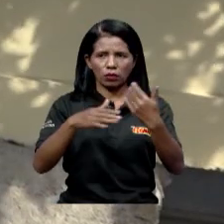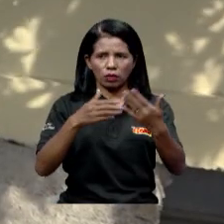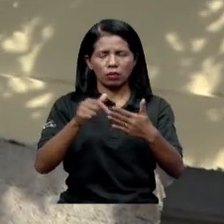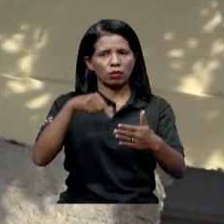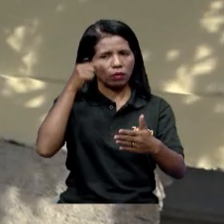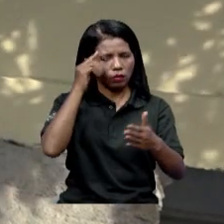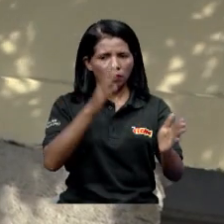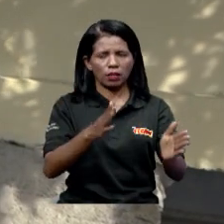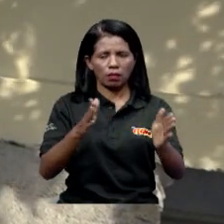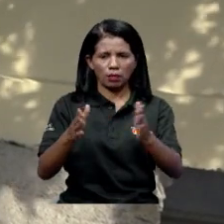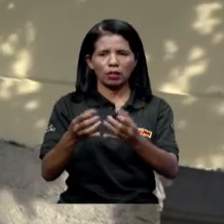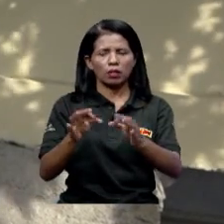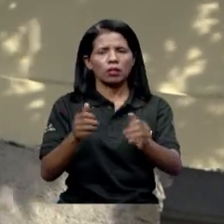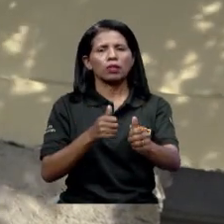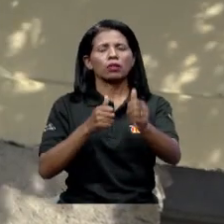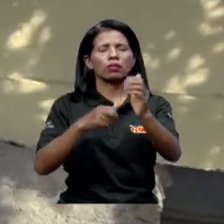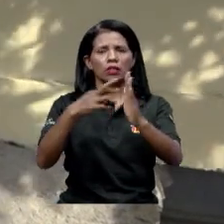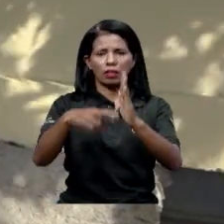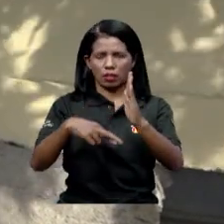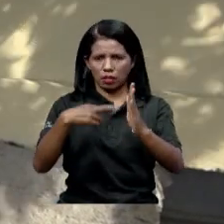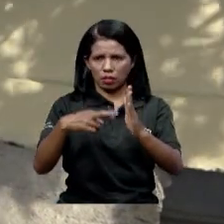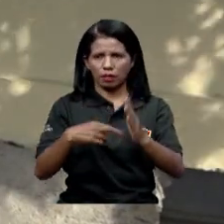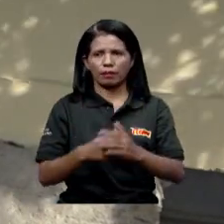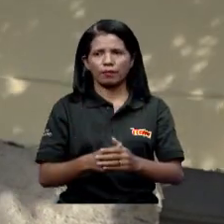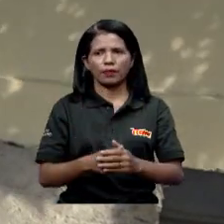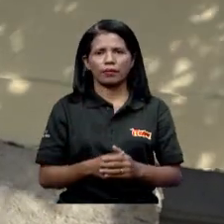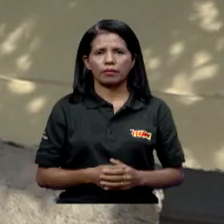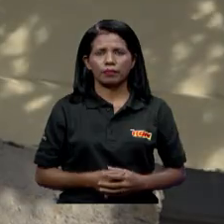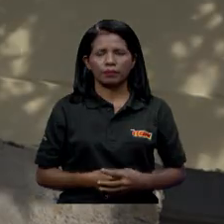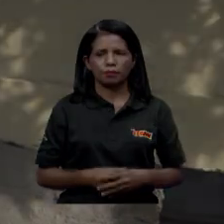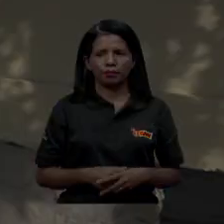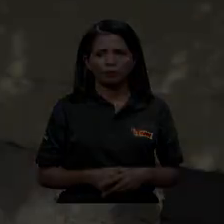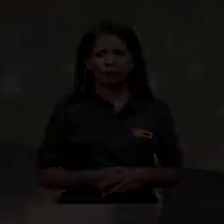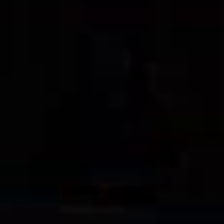governo prepara ona tuir ne regulamento. Equipa cobertura, GMN.